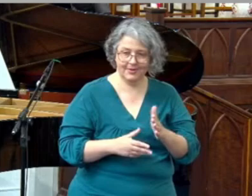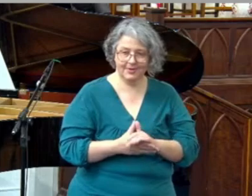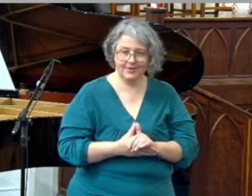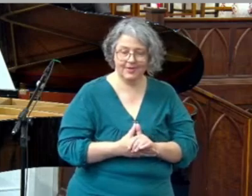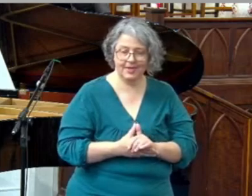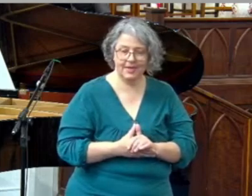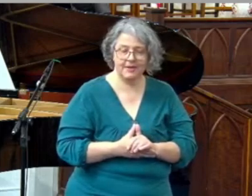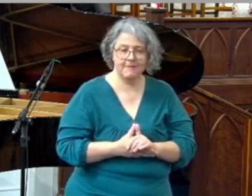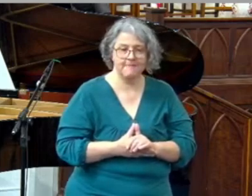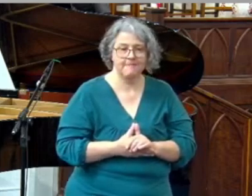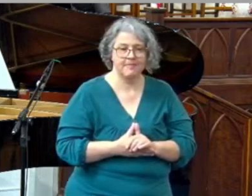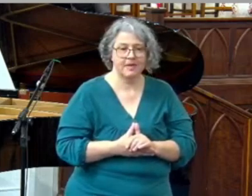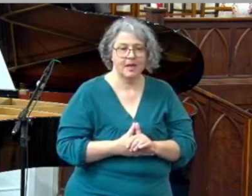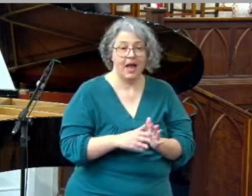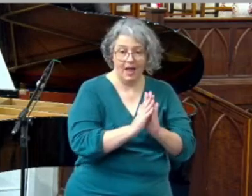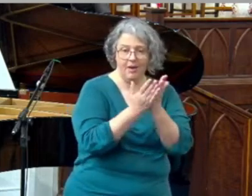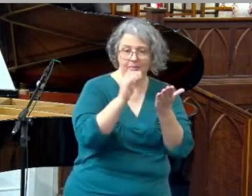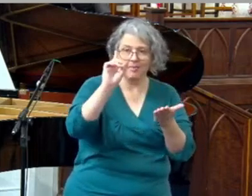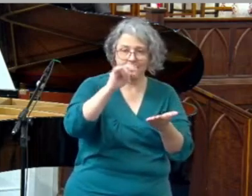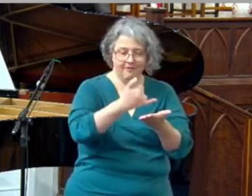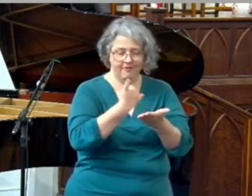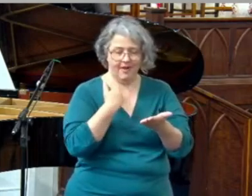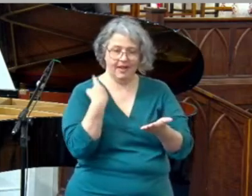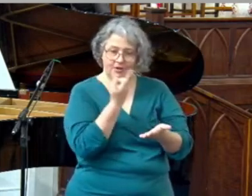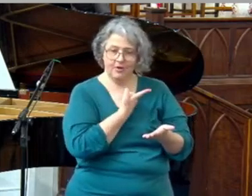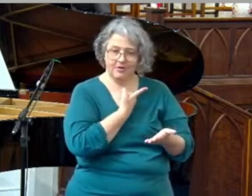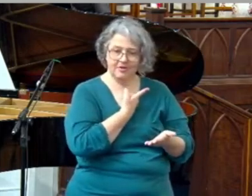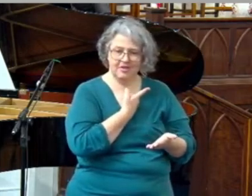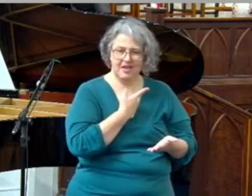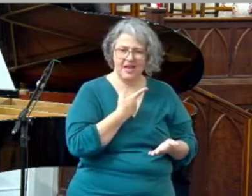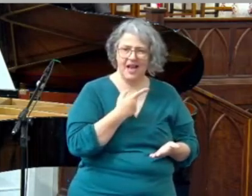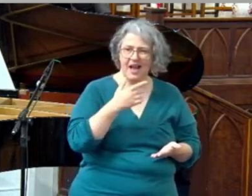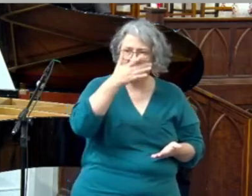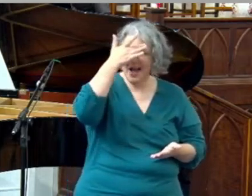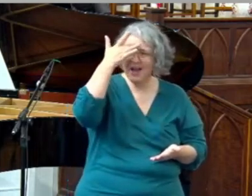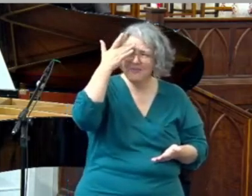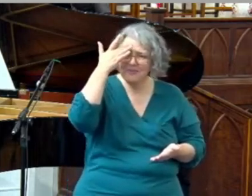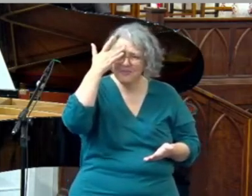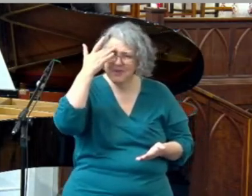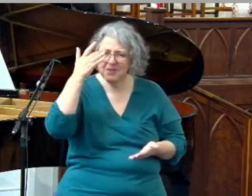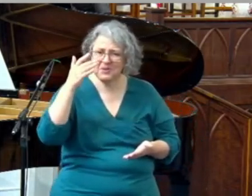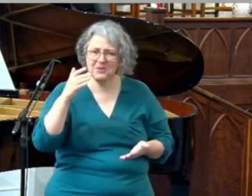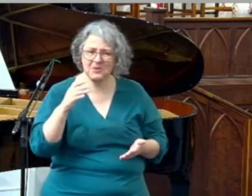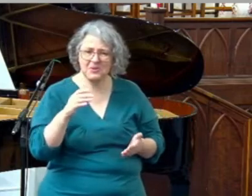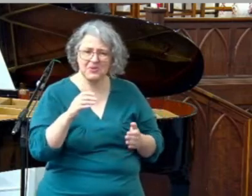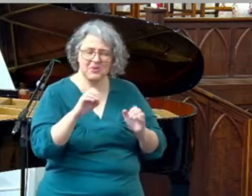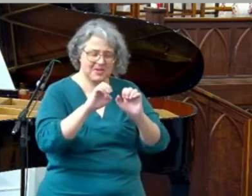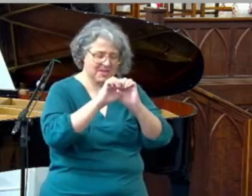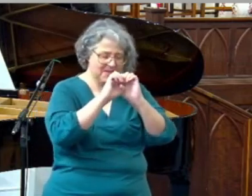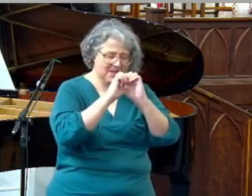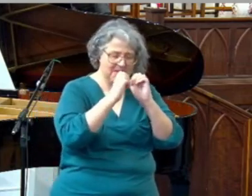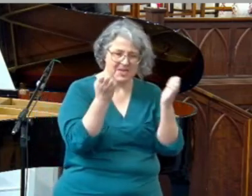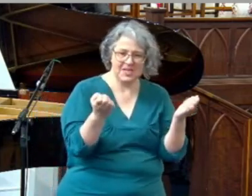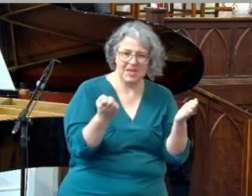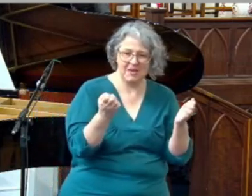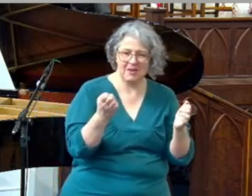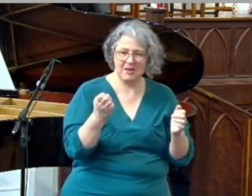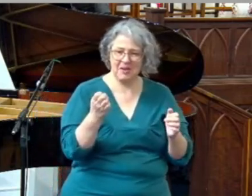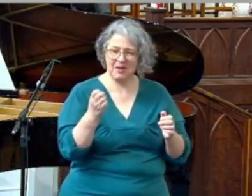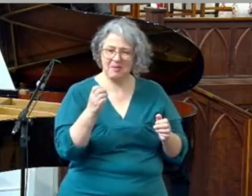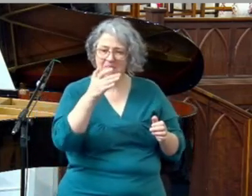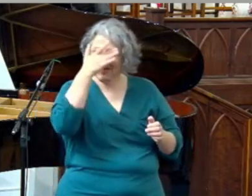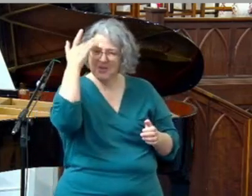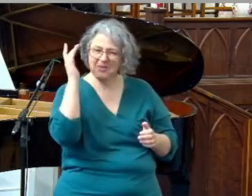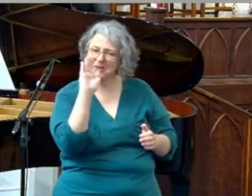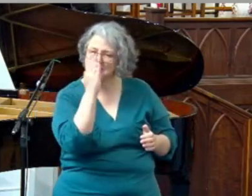vocês, escribas e fariseus, hipócritas, porque vocês são semelhantes aos sepulcros pintados de